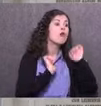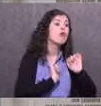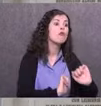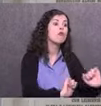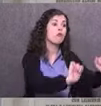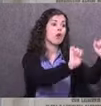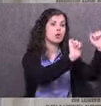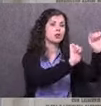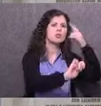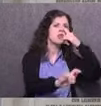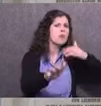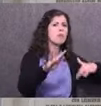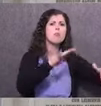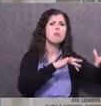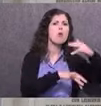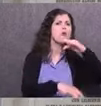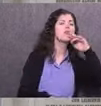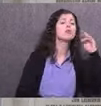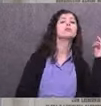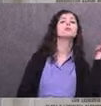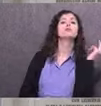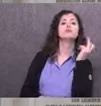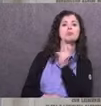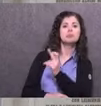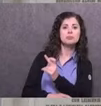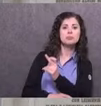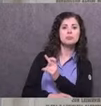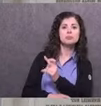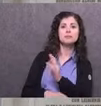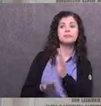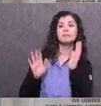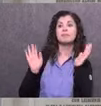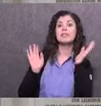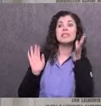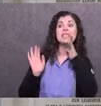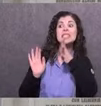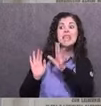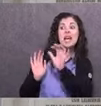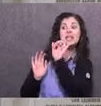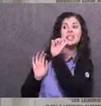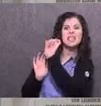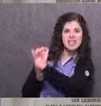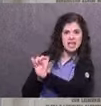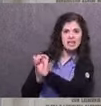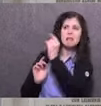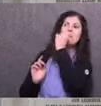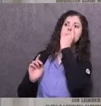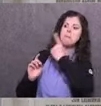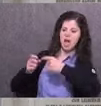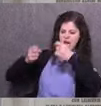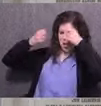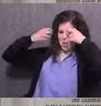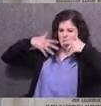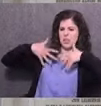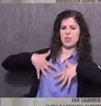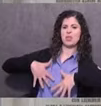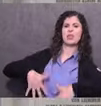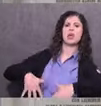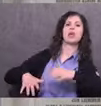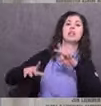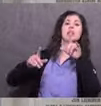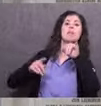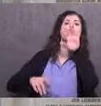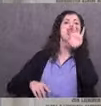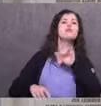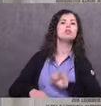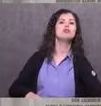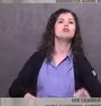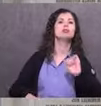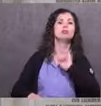o povo respondeu: o seu sangue caia sobre nós e sobre os nossos filhos.